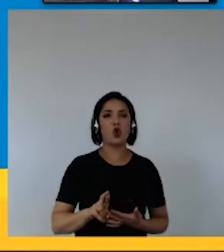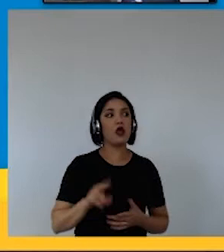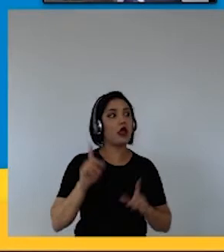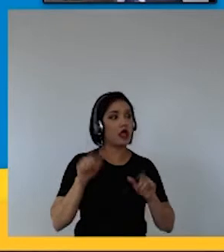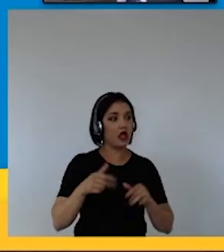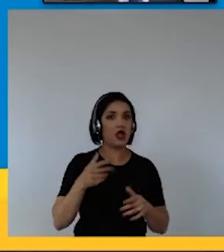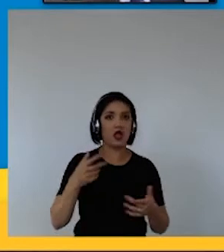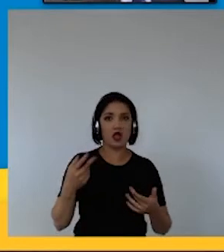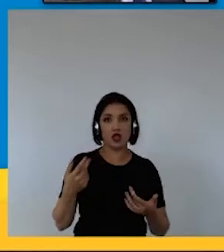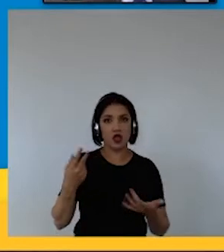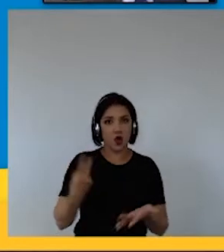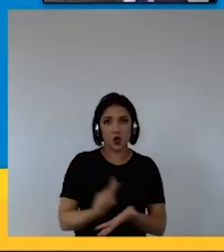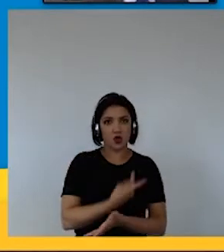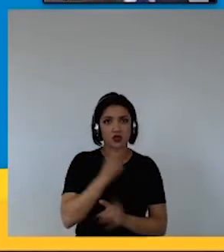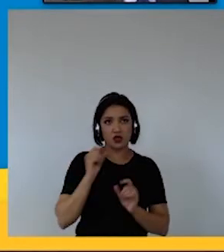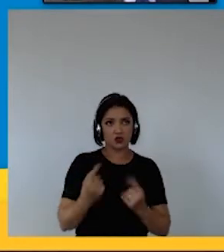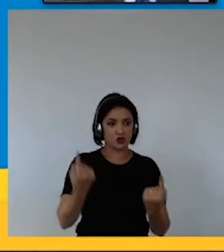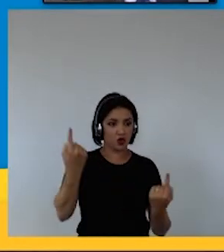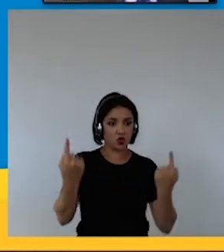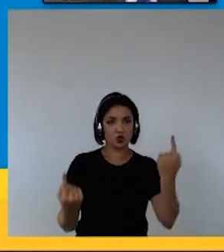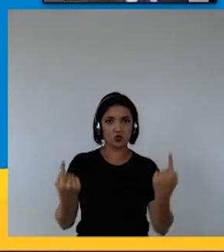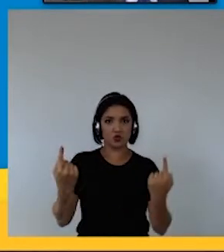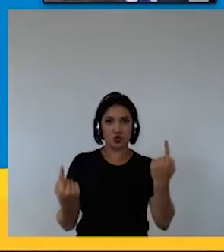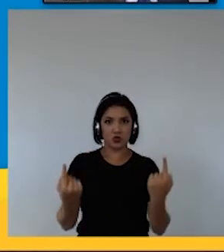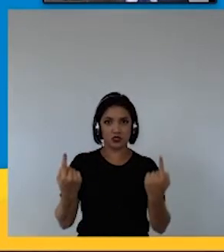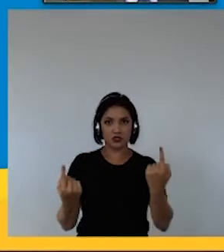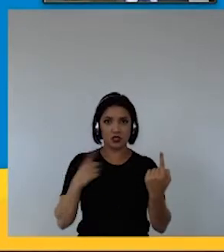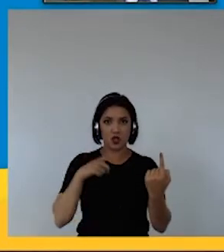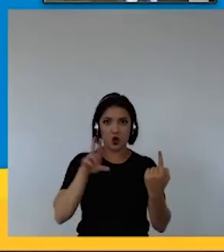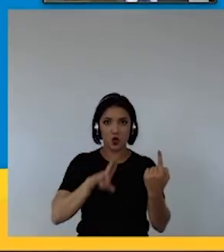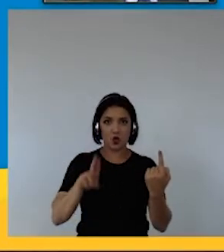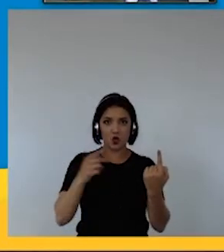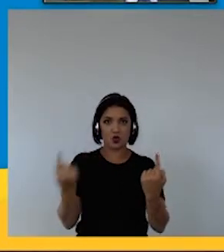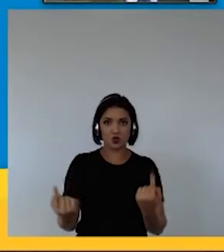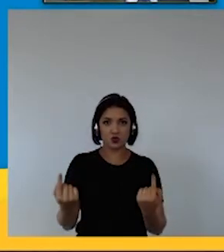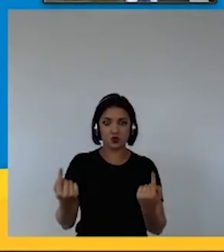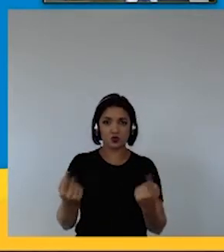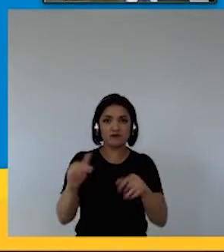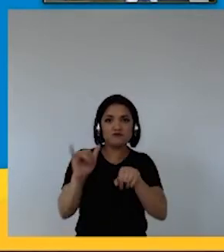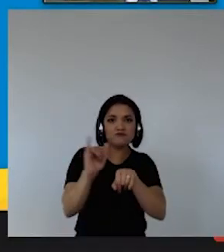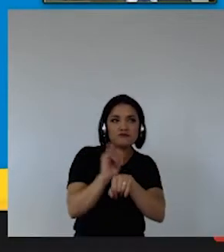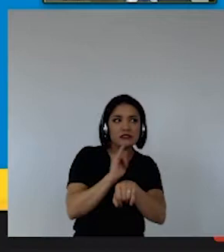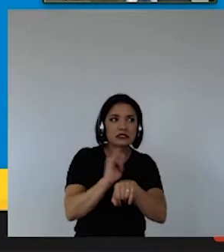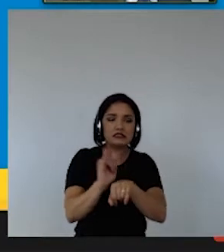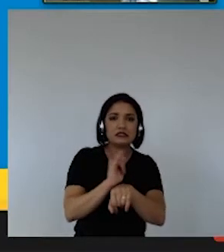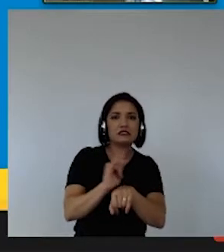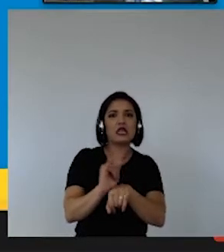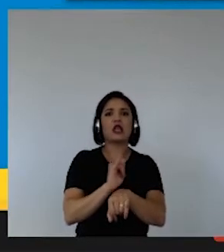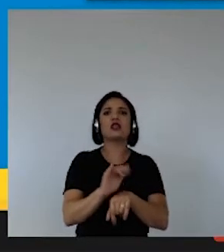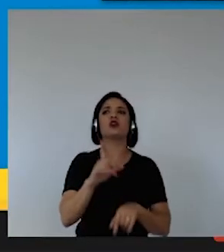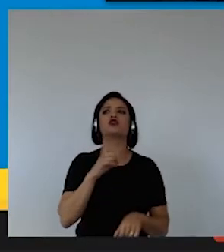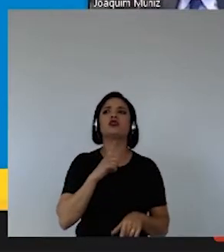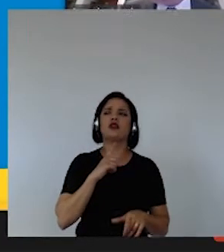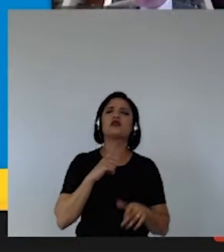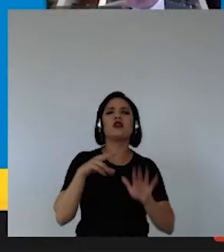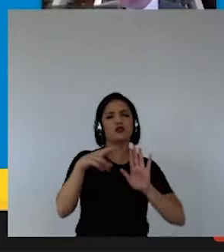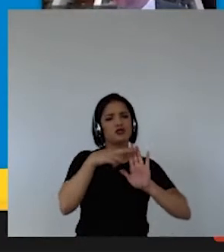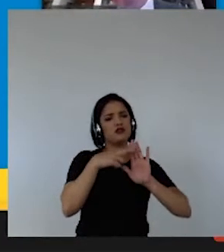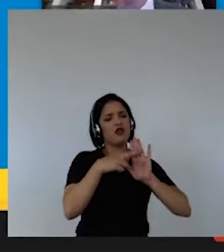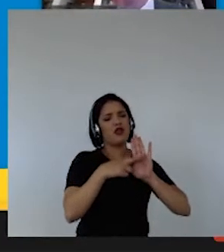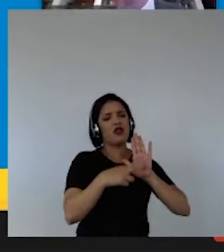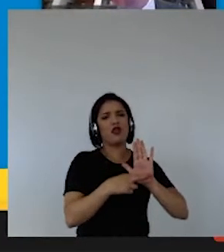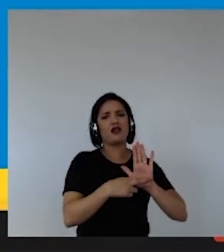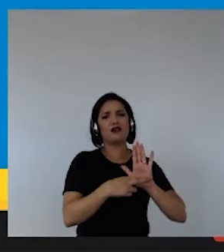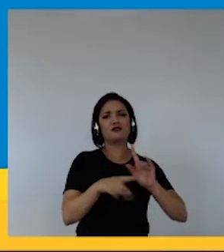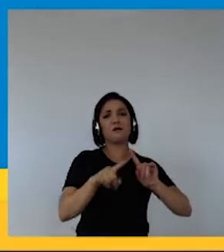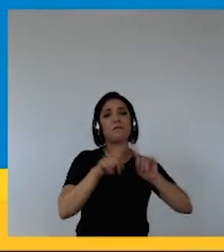as partes utilizem, no seu procedimento arbitral, uns instrumentos que estabelecem algumas normas, mas essas normas não